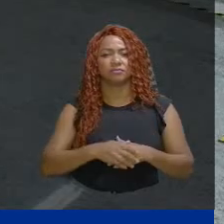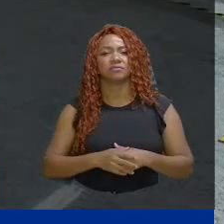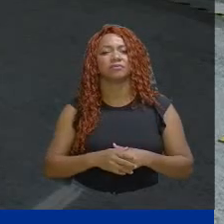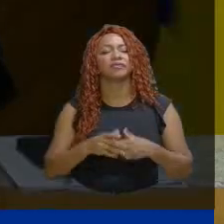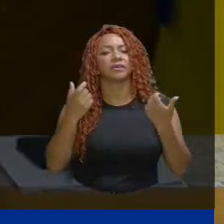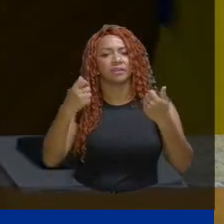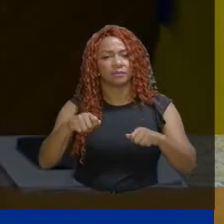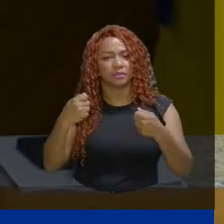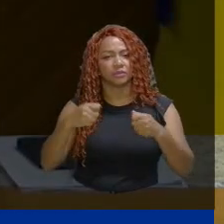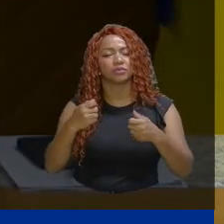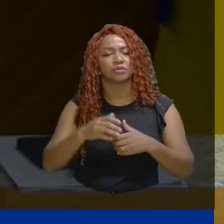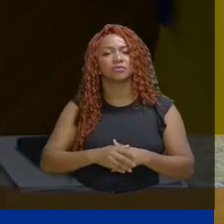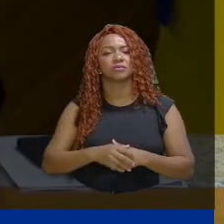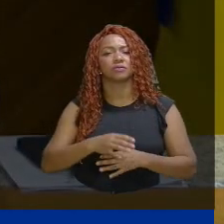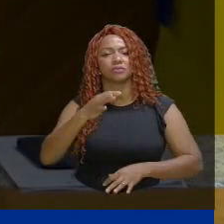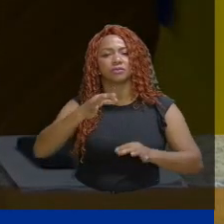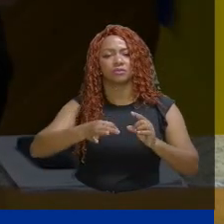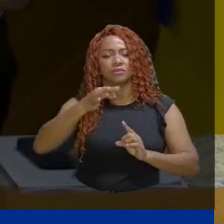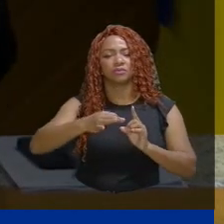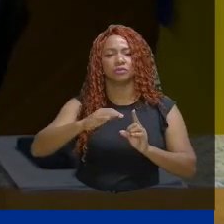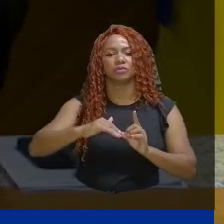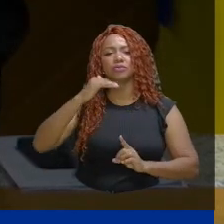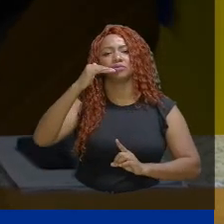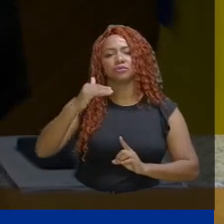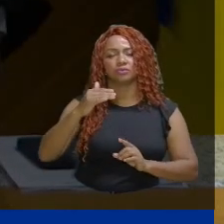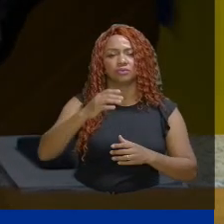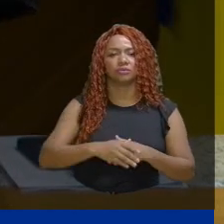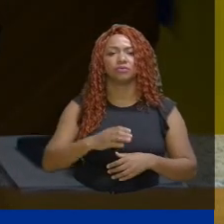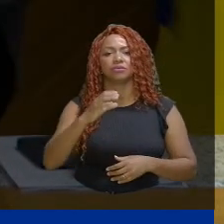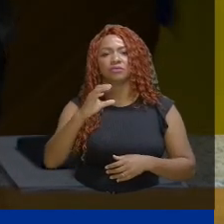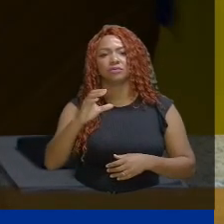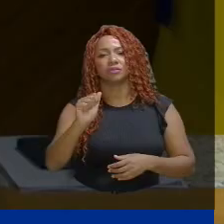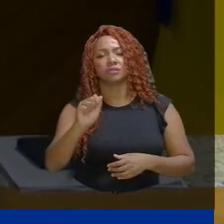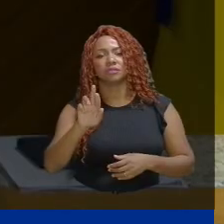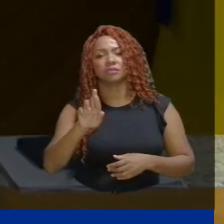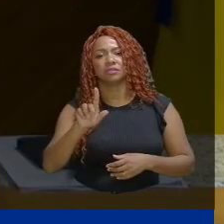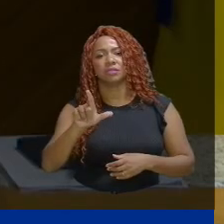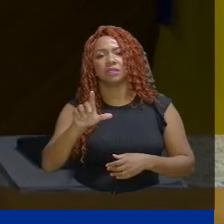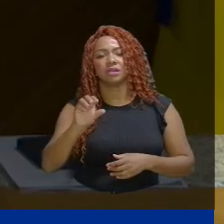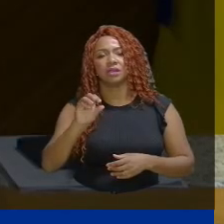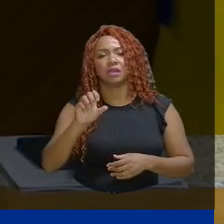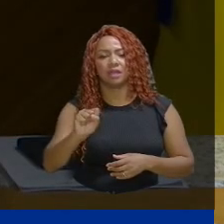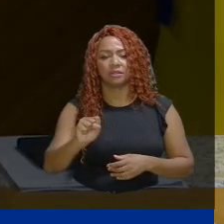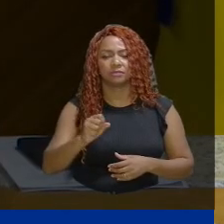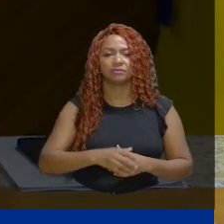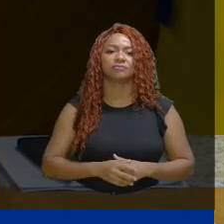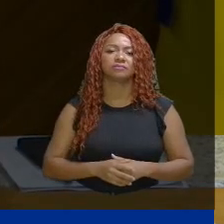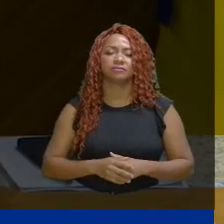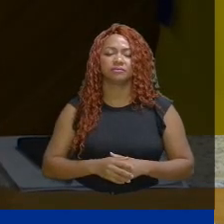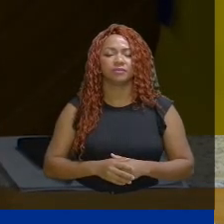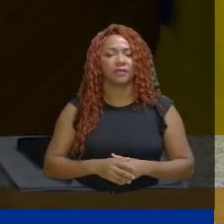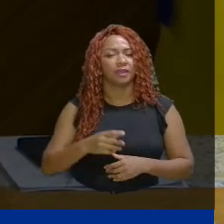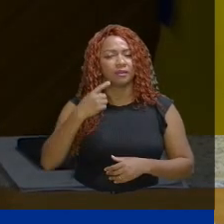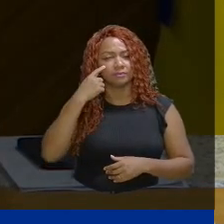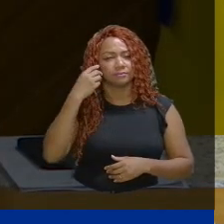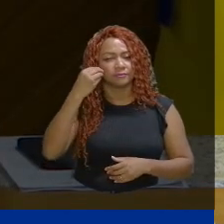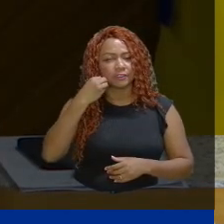deveria presidir deveria ser o desembargador Carlos Torque. A Cleime está me alertando, Vossa Excelência poderiam dar uma